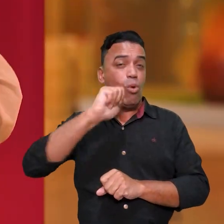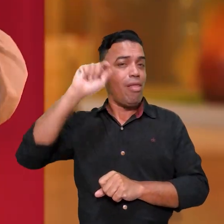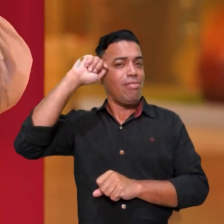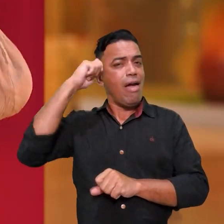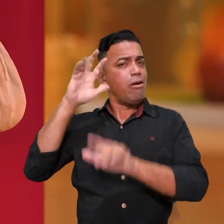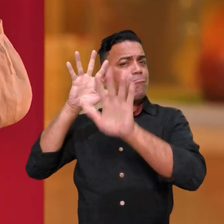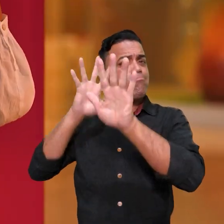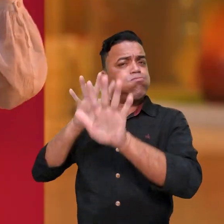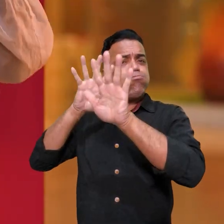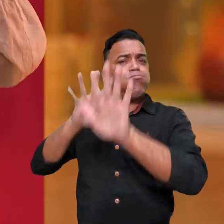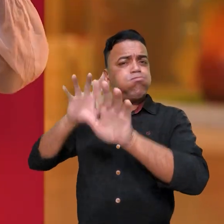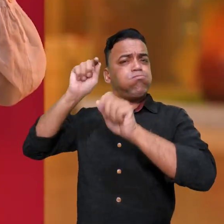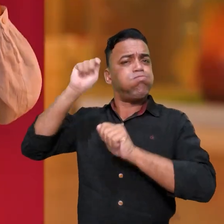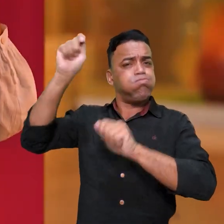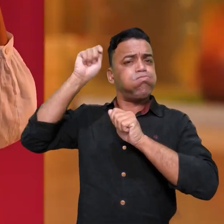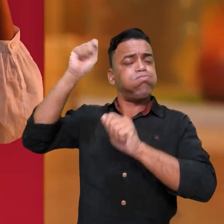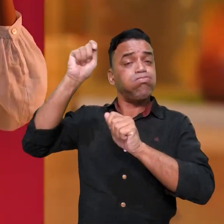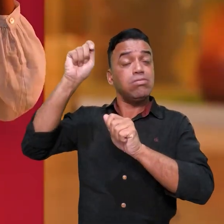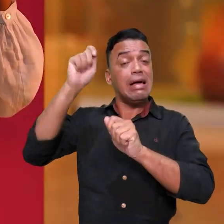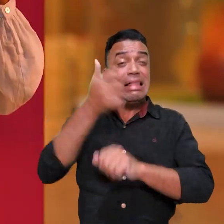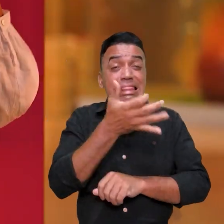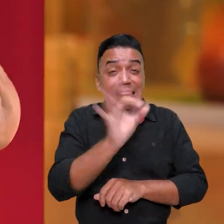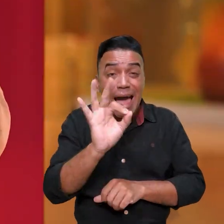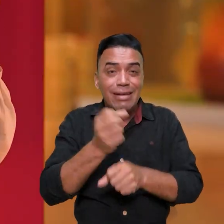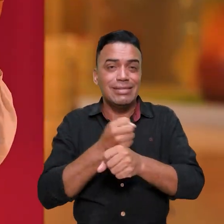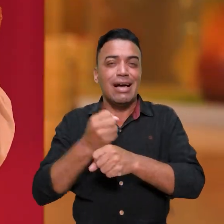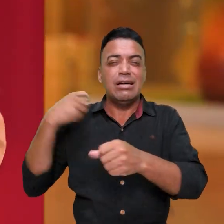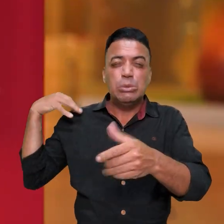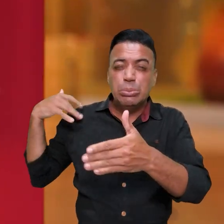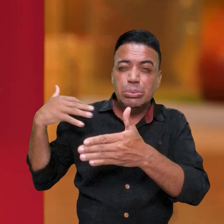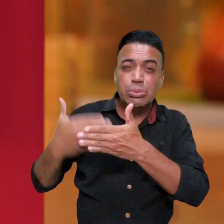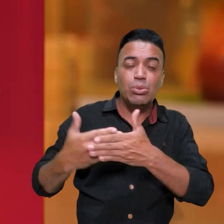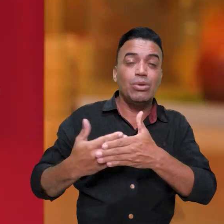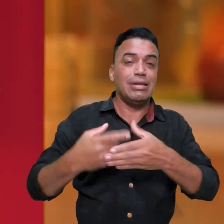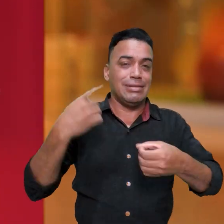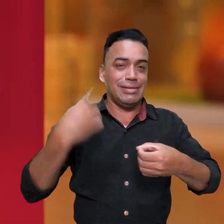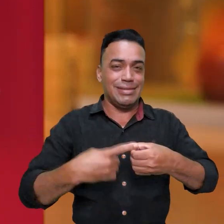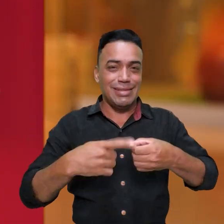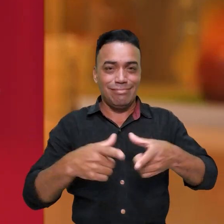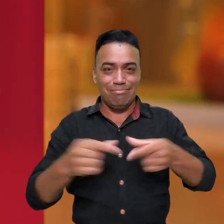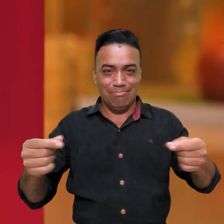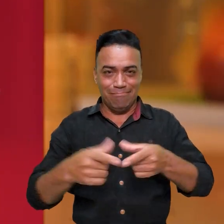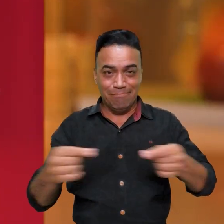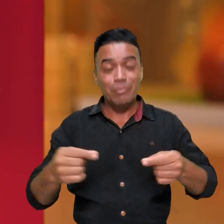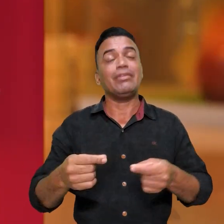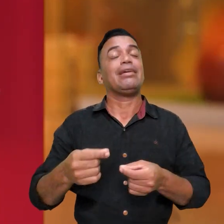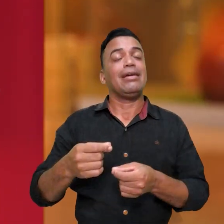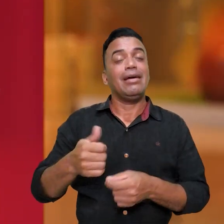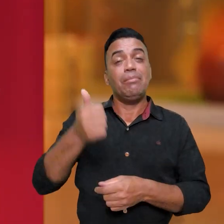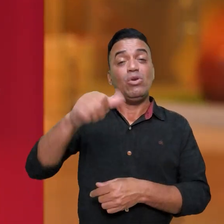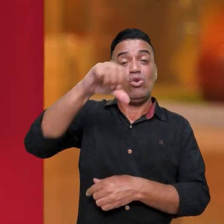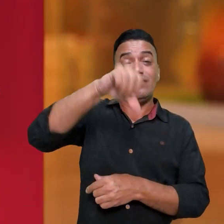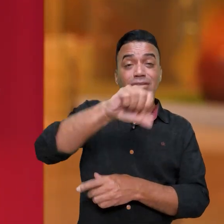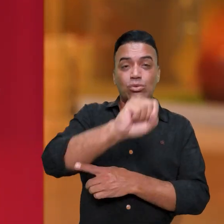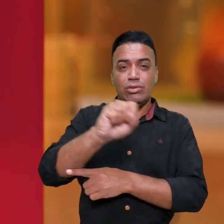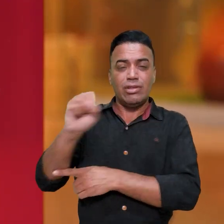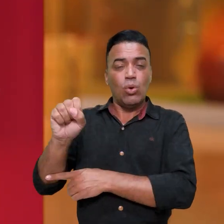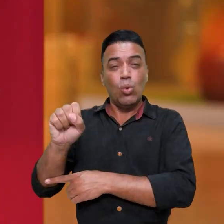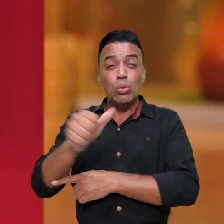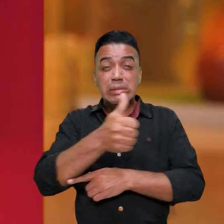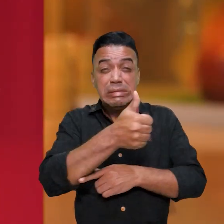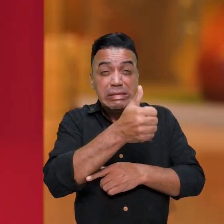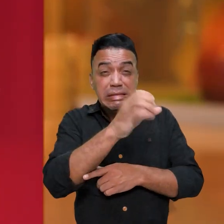os anos. Agora vai ter 10 anos da Marcha das Mulheres Negras em Brasília. É assim que a gente marchou em 88, nos 100 anos